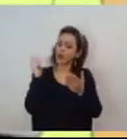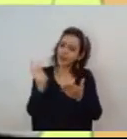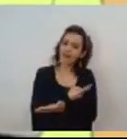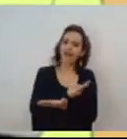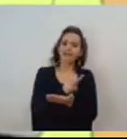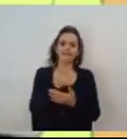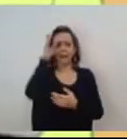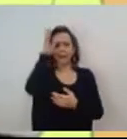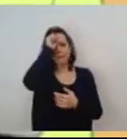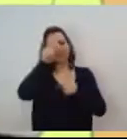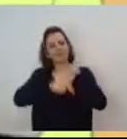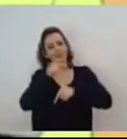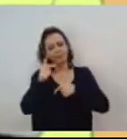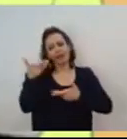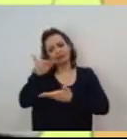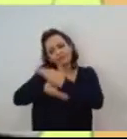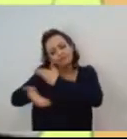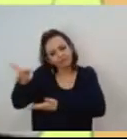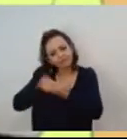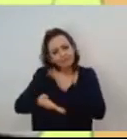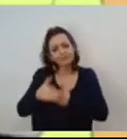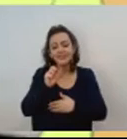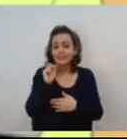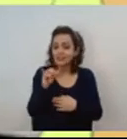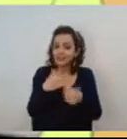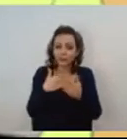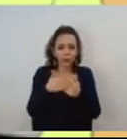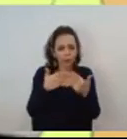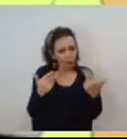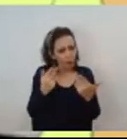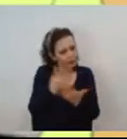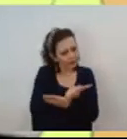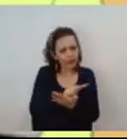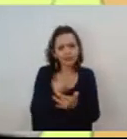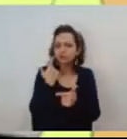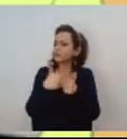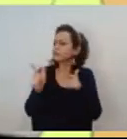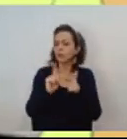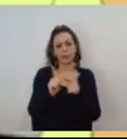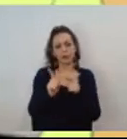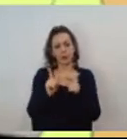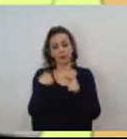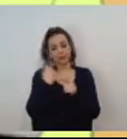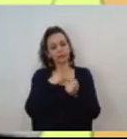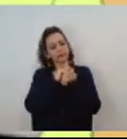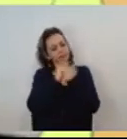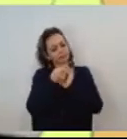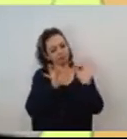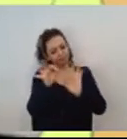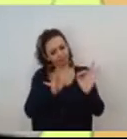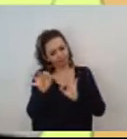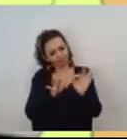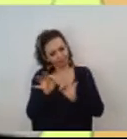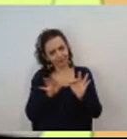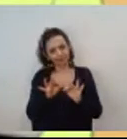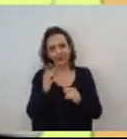vai aprender a trabalhar com vocês se tem alguma coisa errada a gente arruma volta do avião no meio do caminho não tem problema né